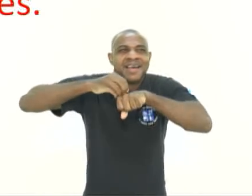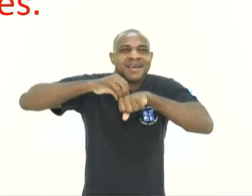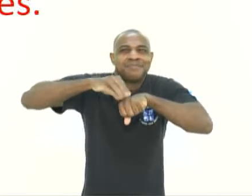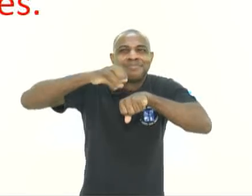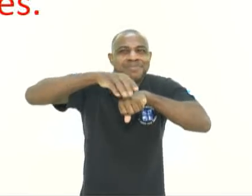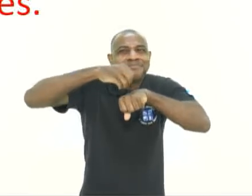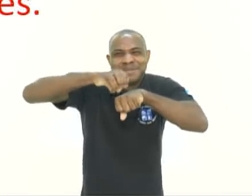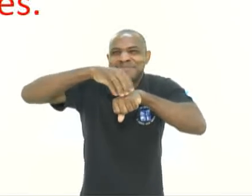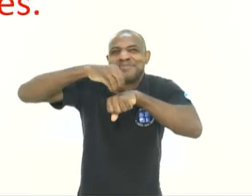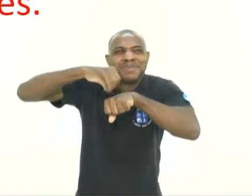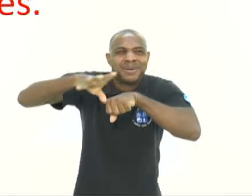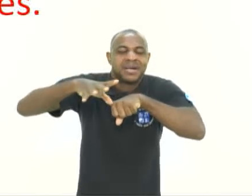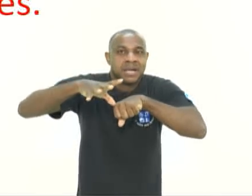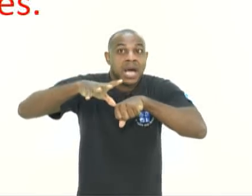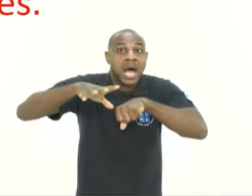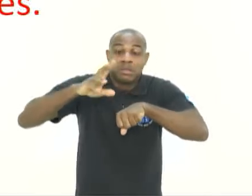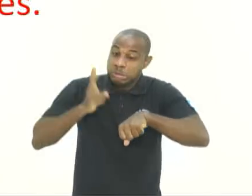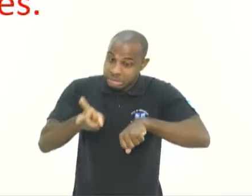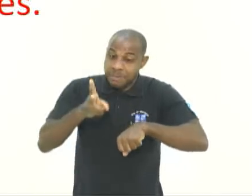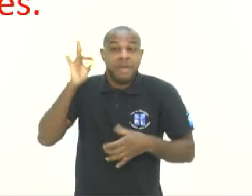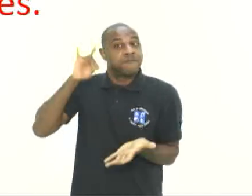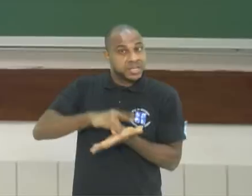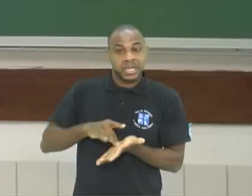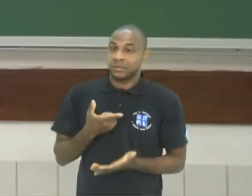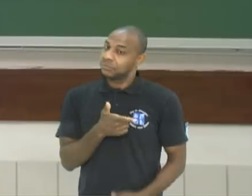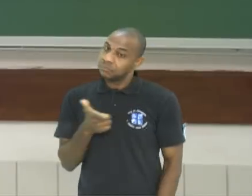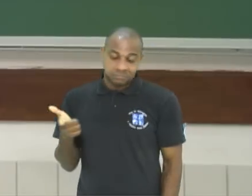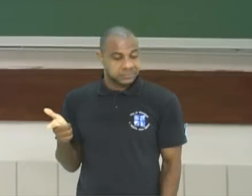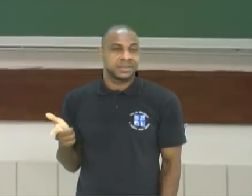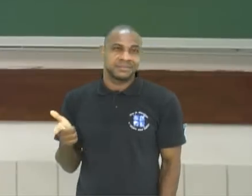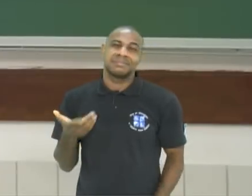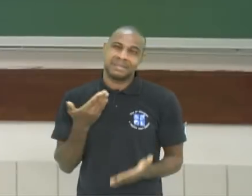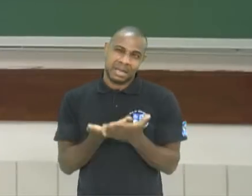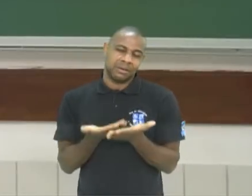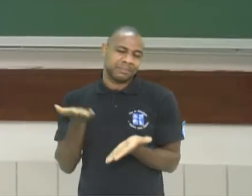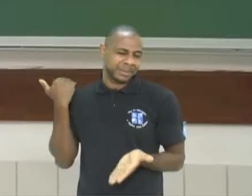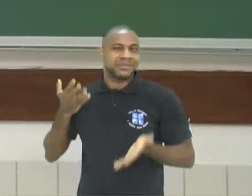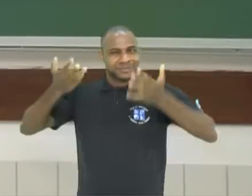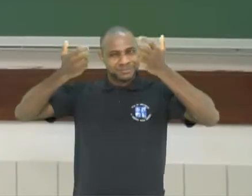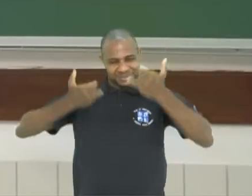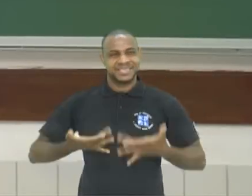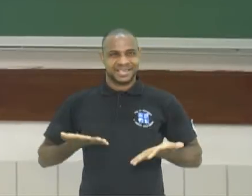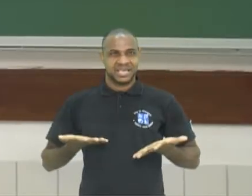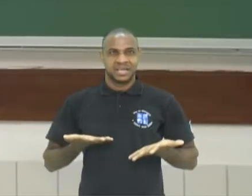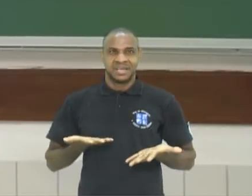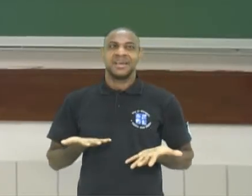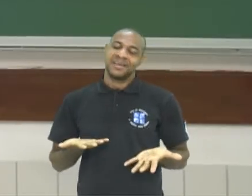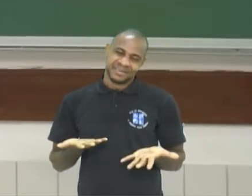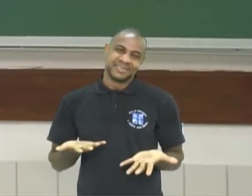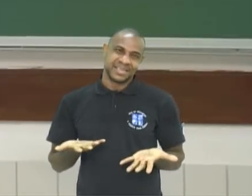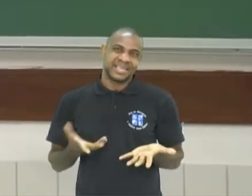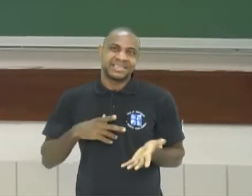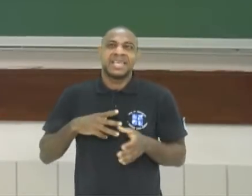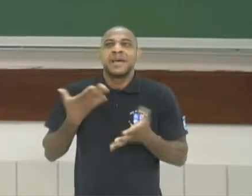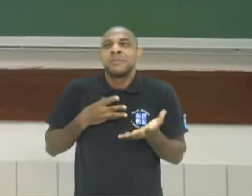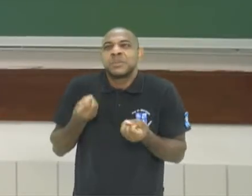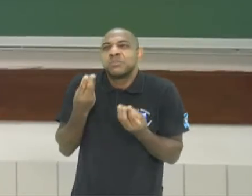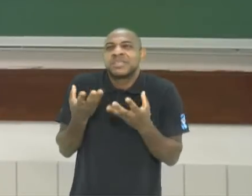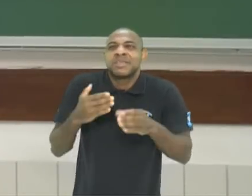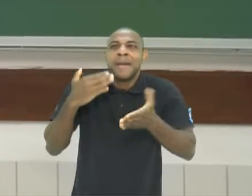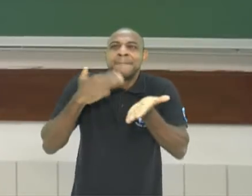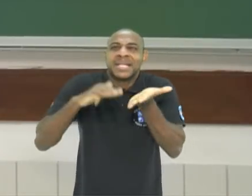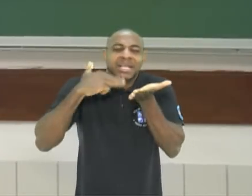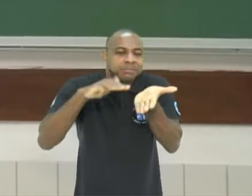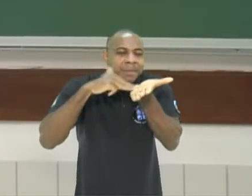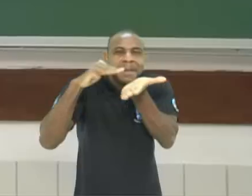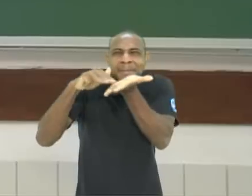nem sempre elas são verdadeiras. Lembram? Na aula anterior a gente falou bastante disso, que existe, né? Muitas mensagens são